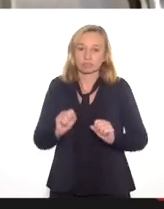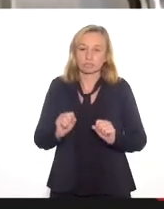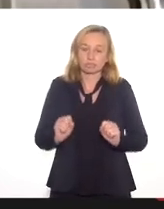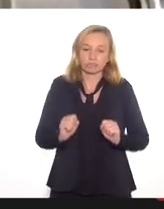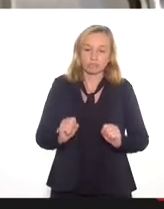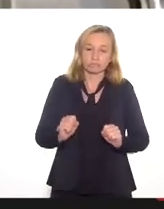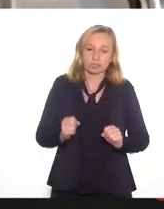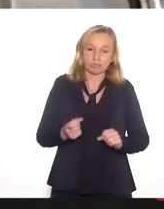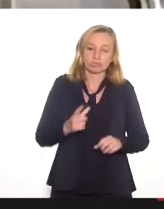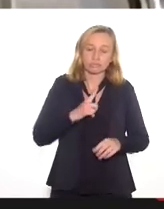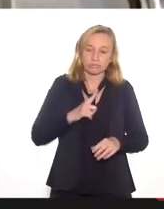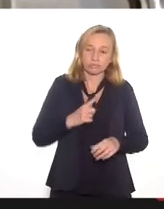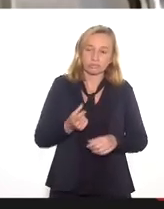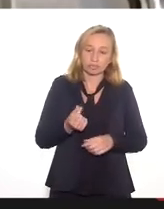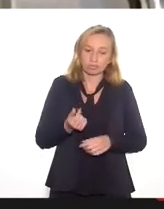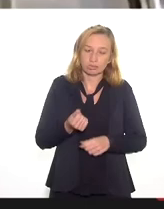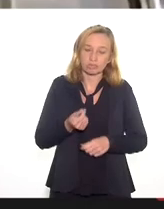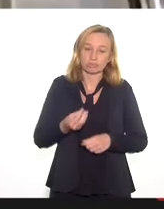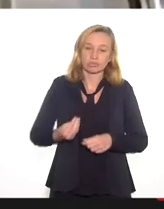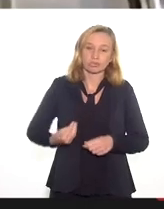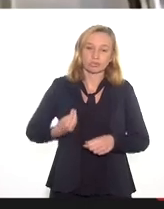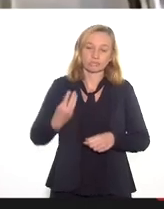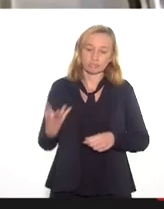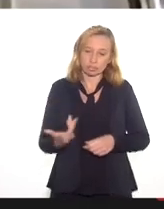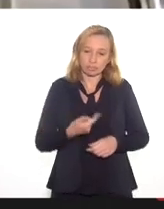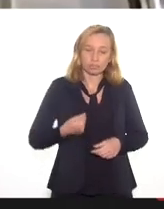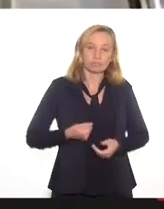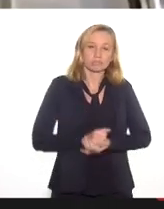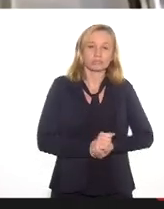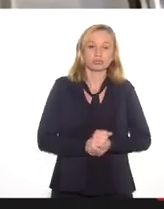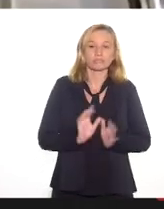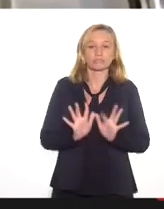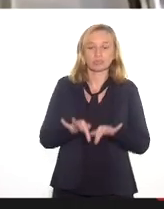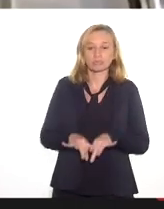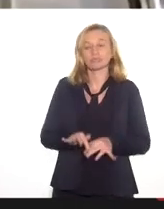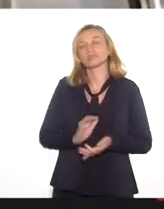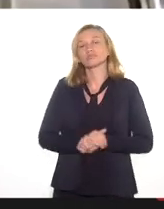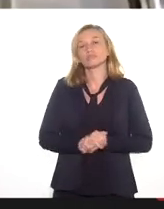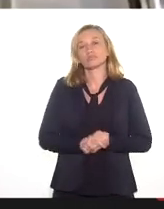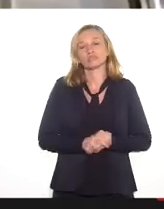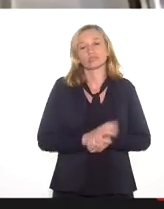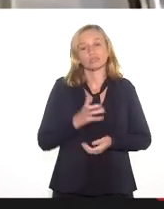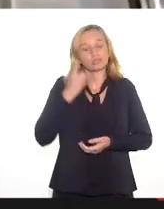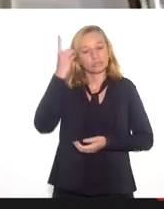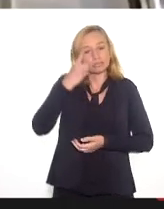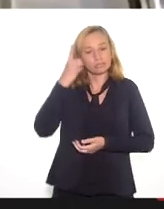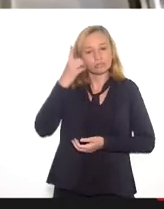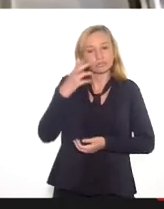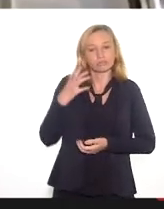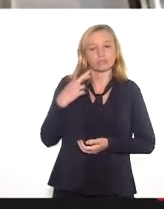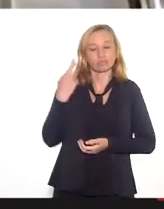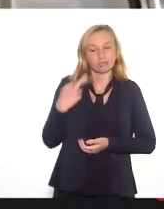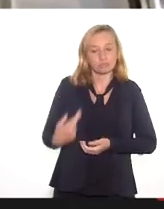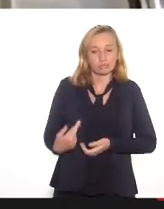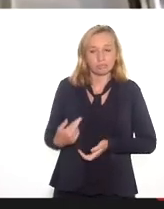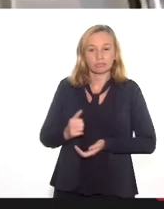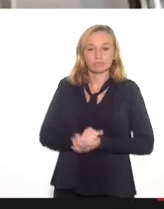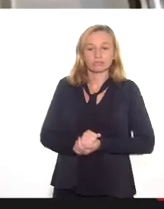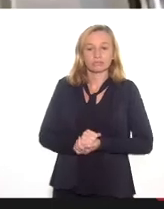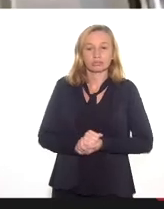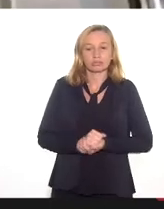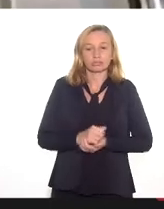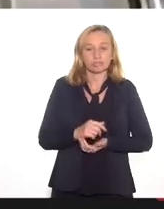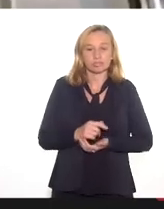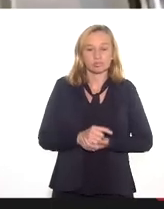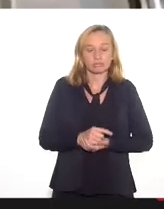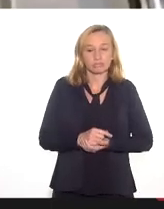riquezas e condições de vida para esse grupo por fim deputada Renata deixo aqui marcada